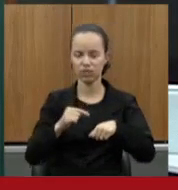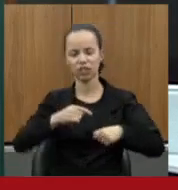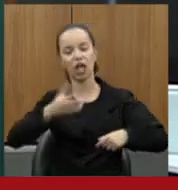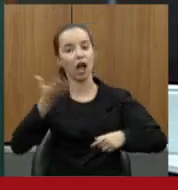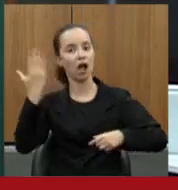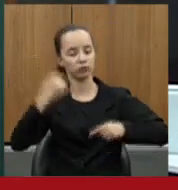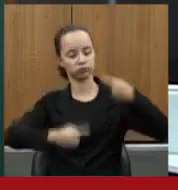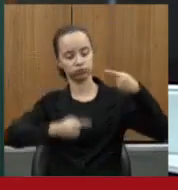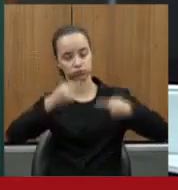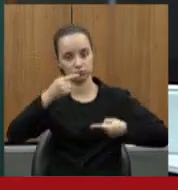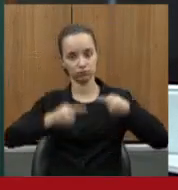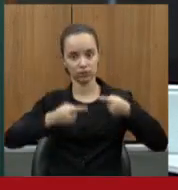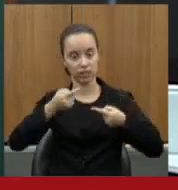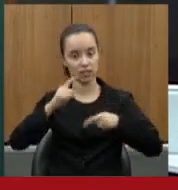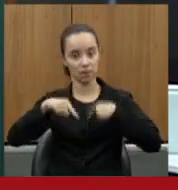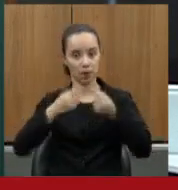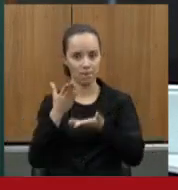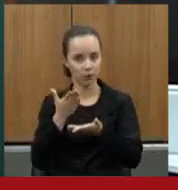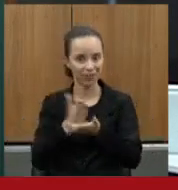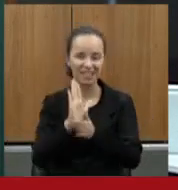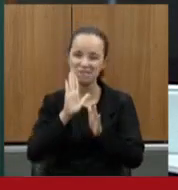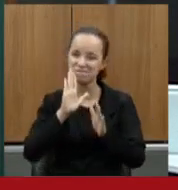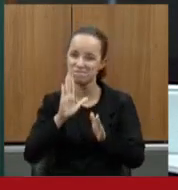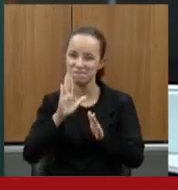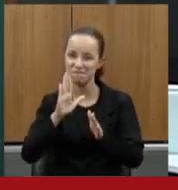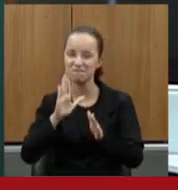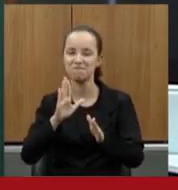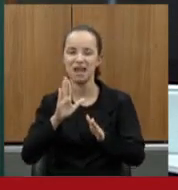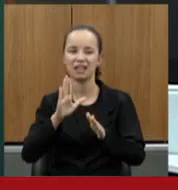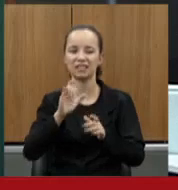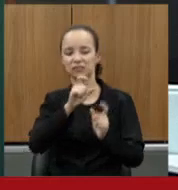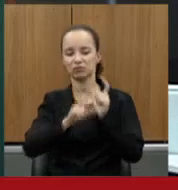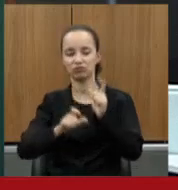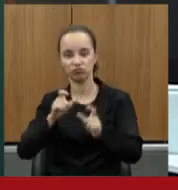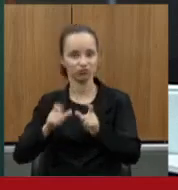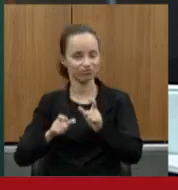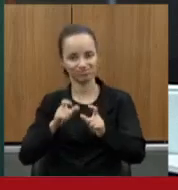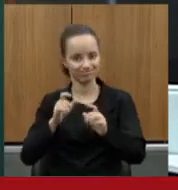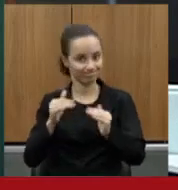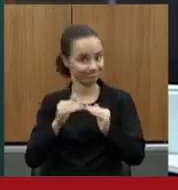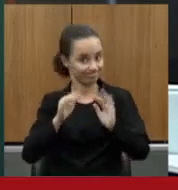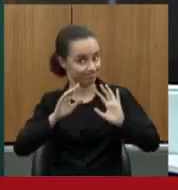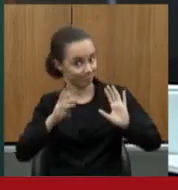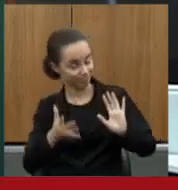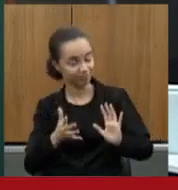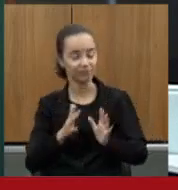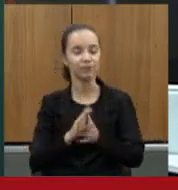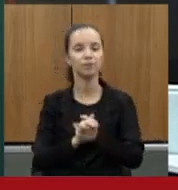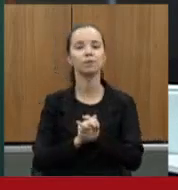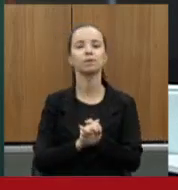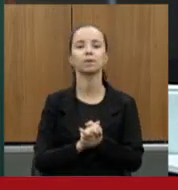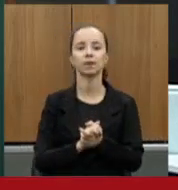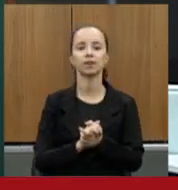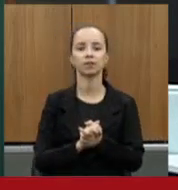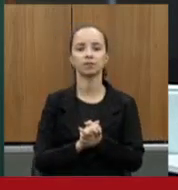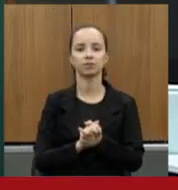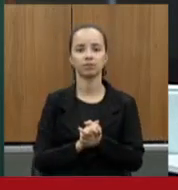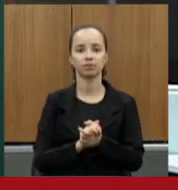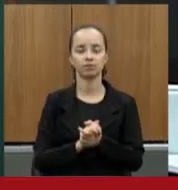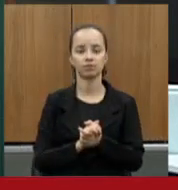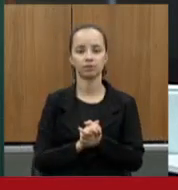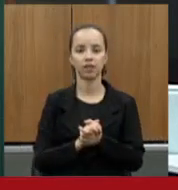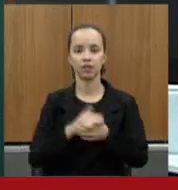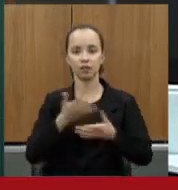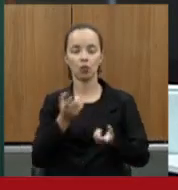discutida e aprovada, mas não promulgada por esses constituintes, vigorou durante 65 anos e foi a mais